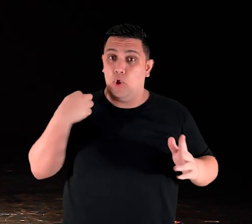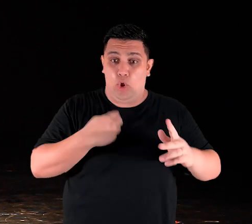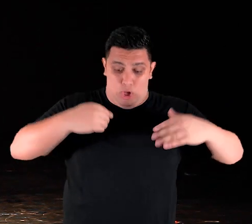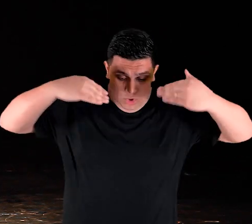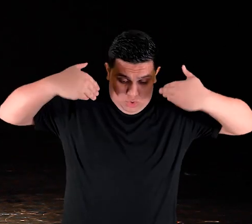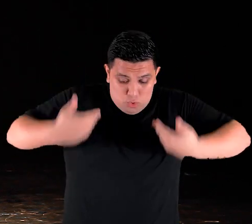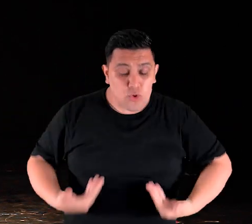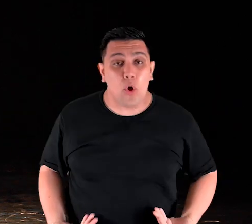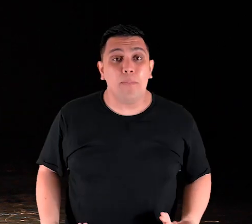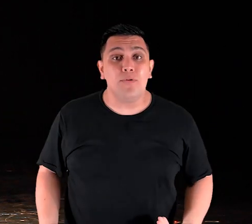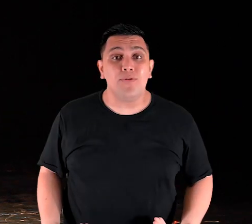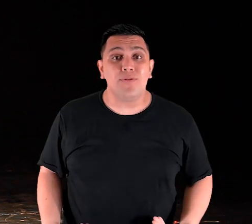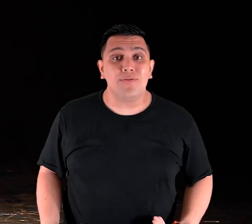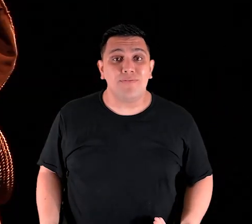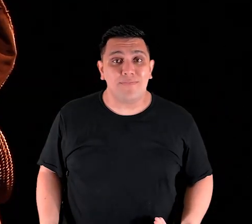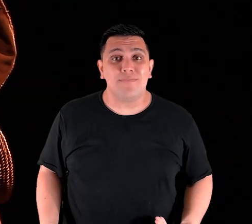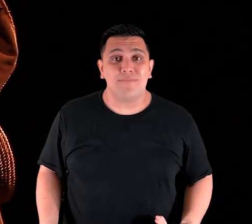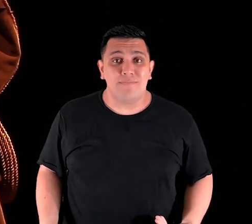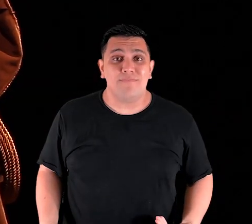somos.